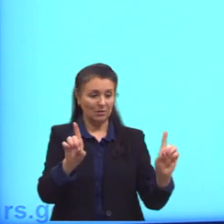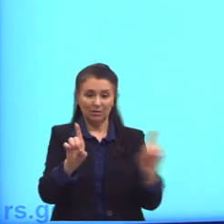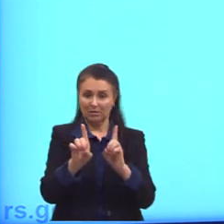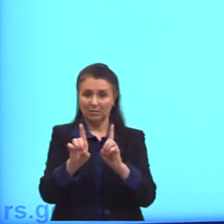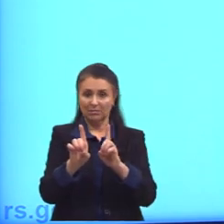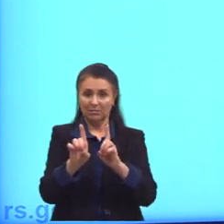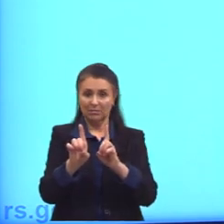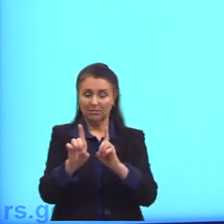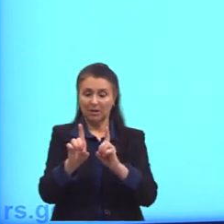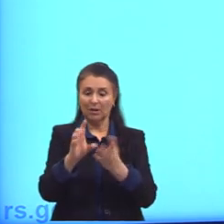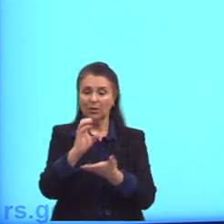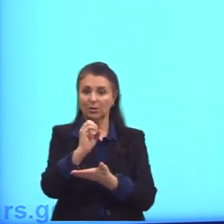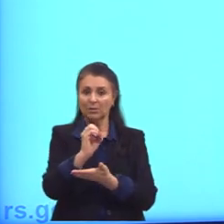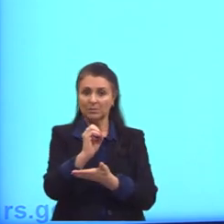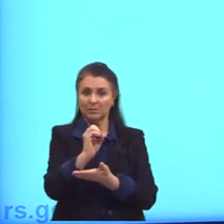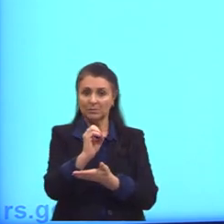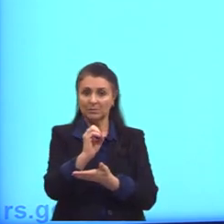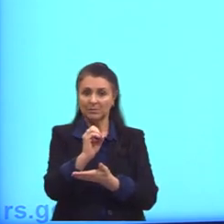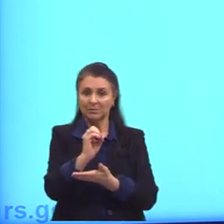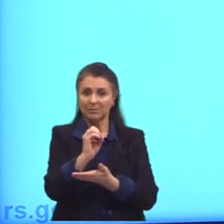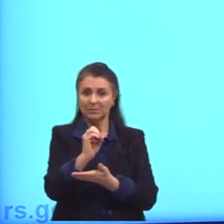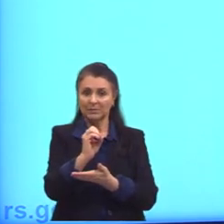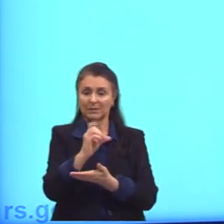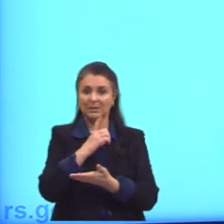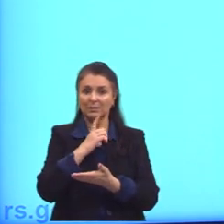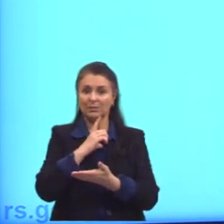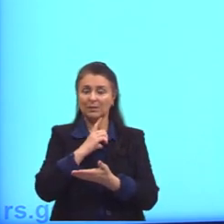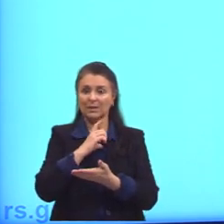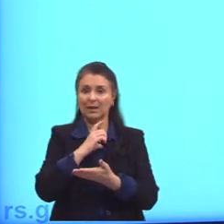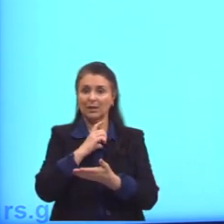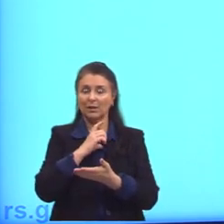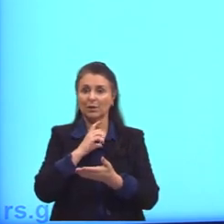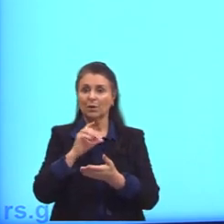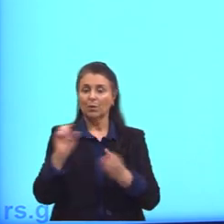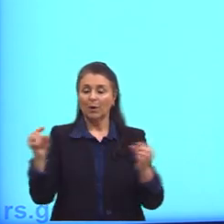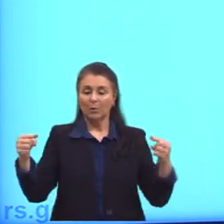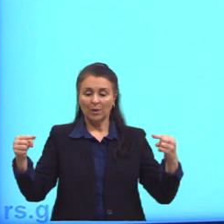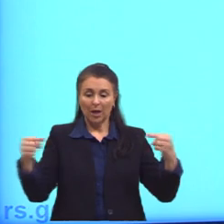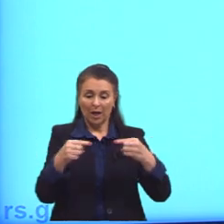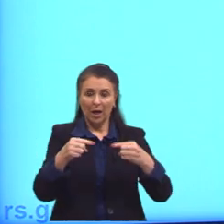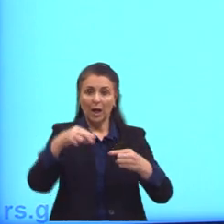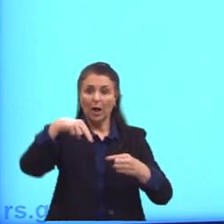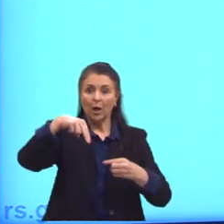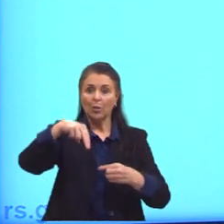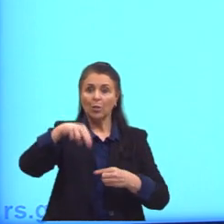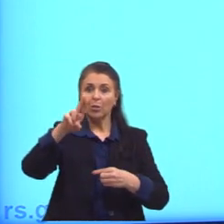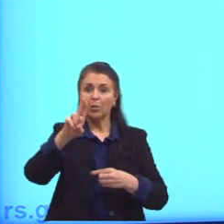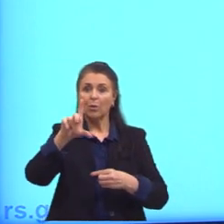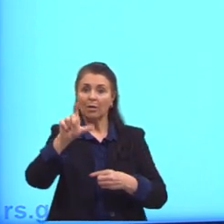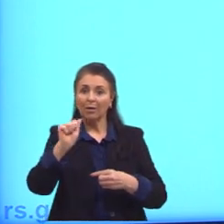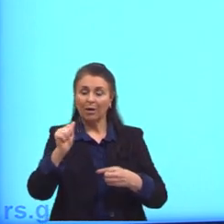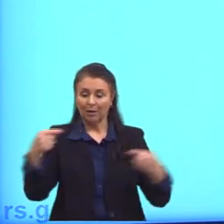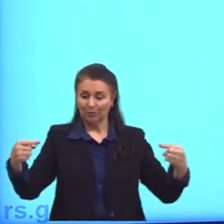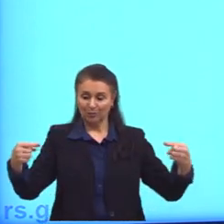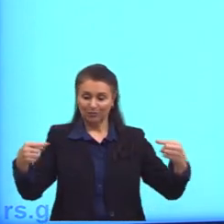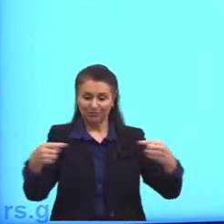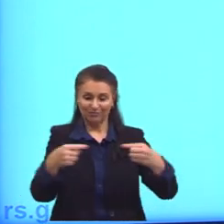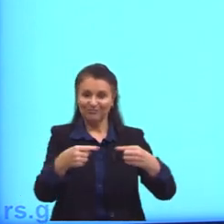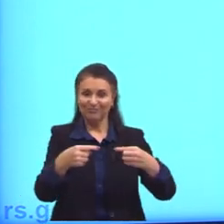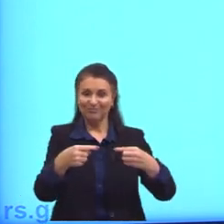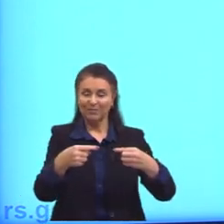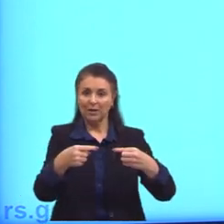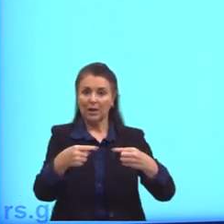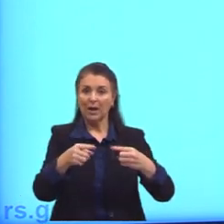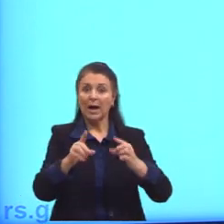anulam né então a gente tem aqui uma uma resultante nula no sentido horizontal agora não